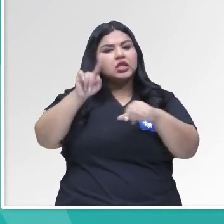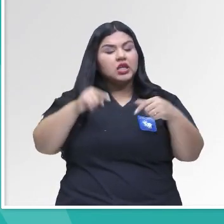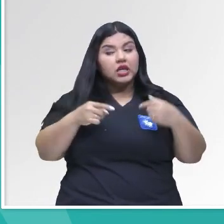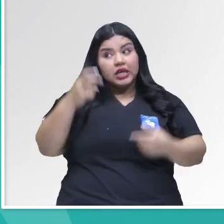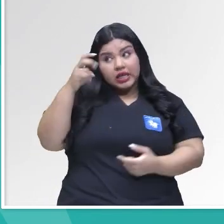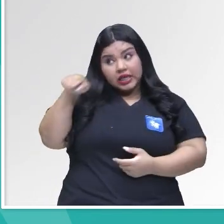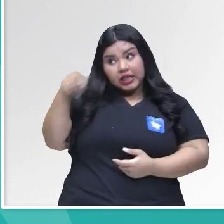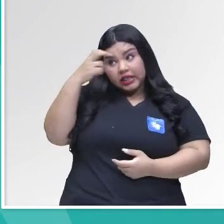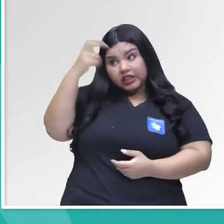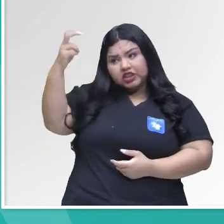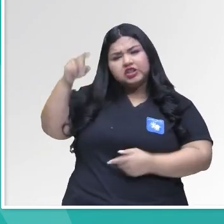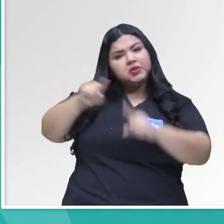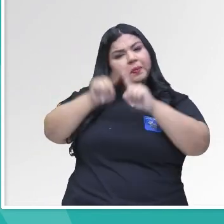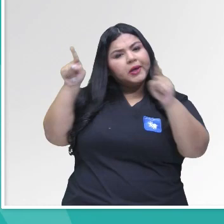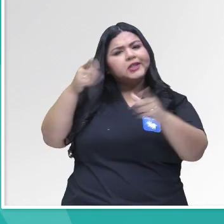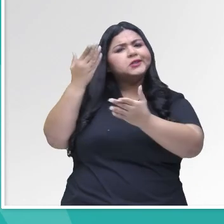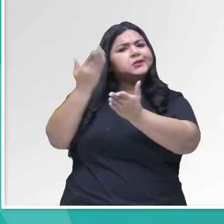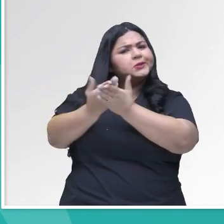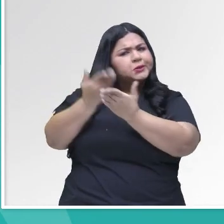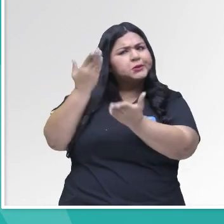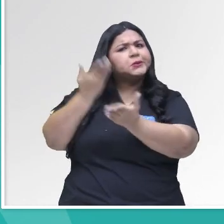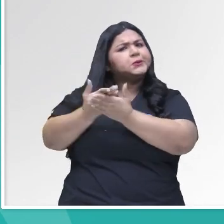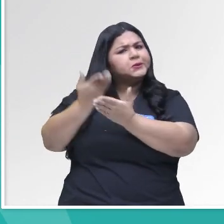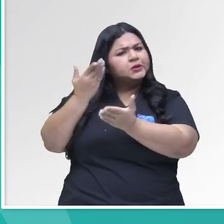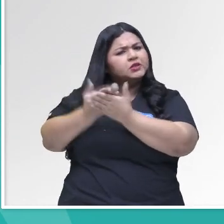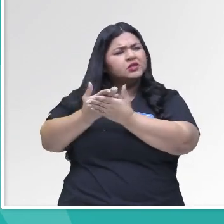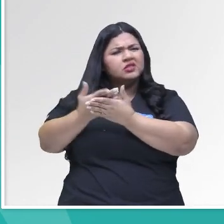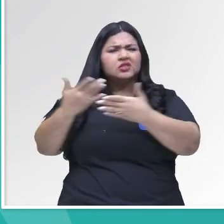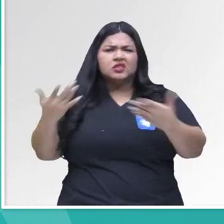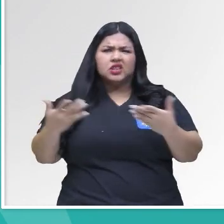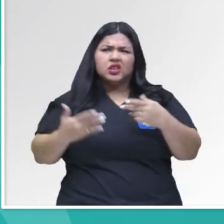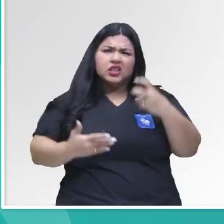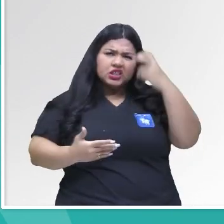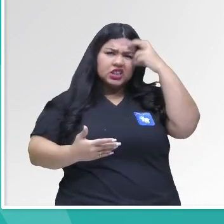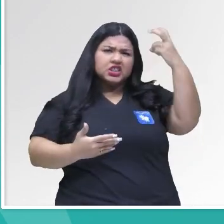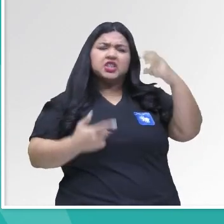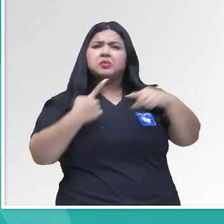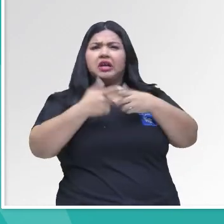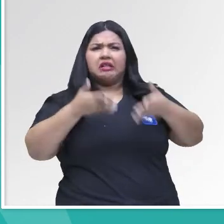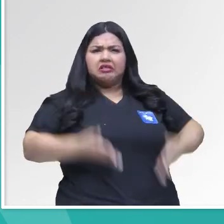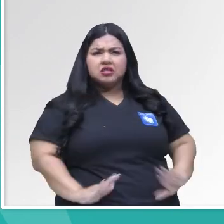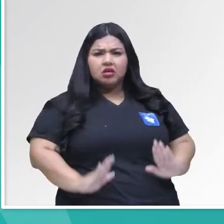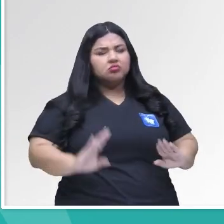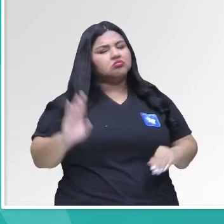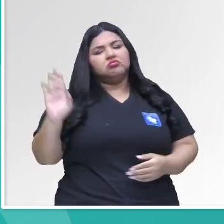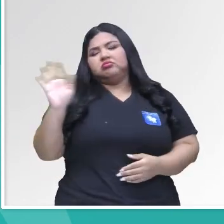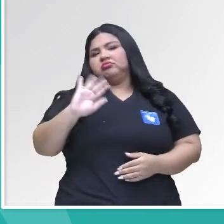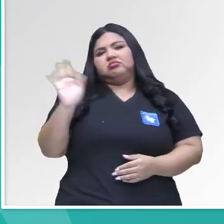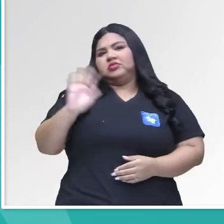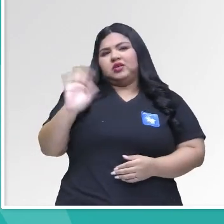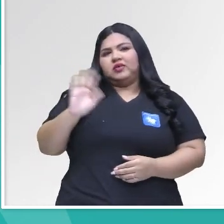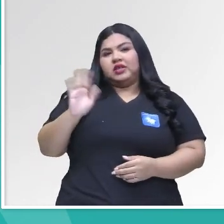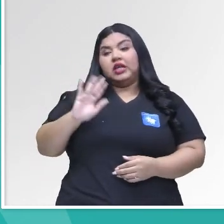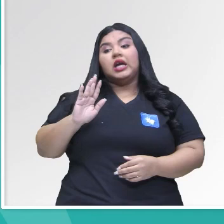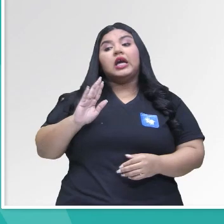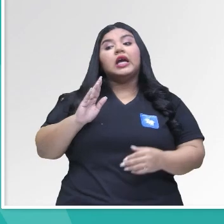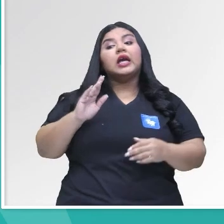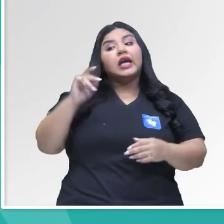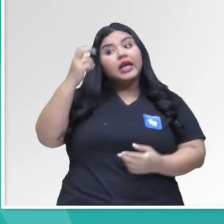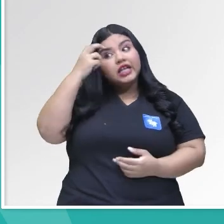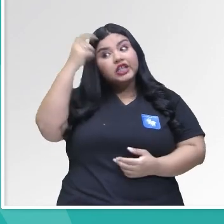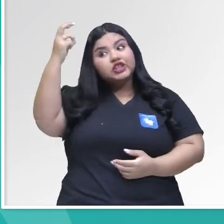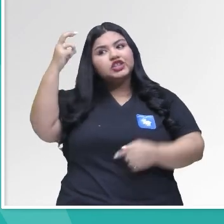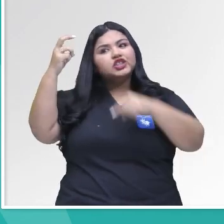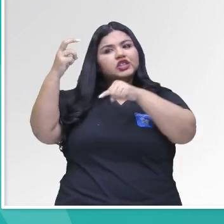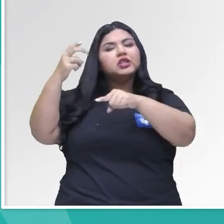mas estuda muito. O que se pensa? É inteligente porque ele nasceu assim? Não, também não é assim. Ele é inteligente, mas estuda